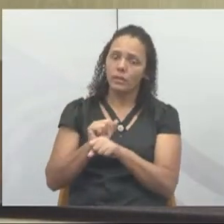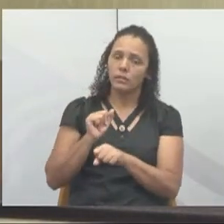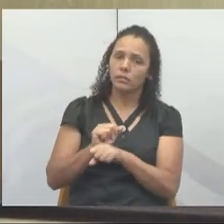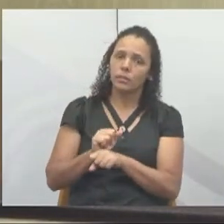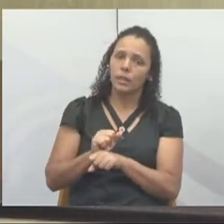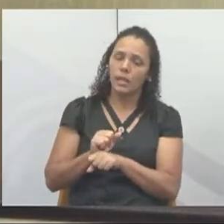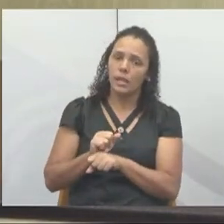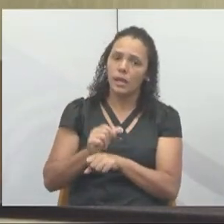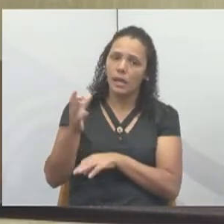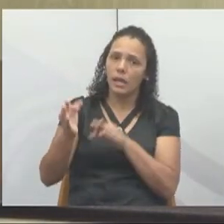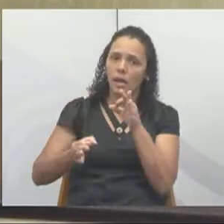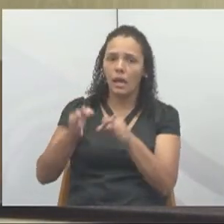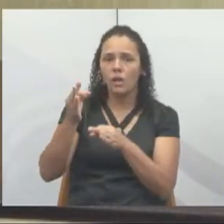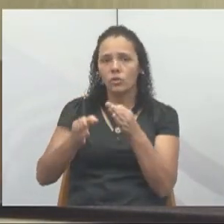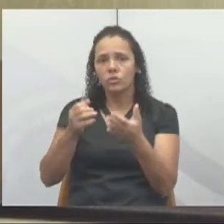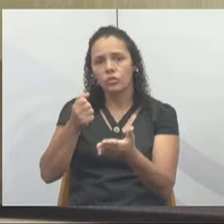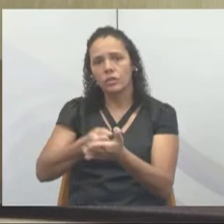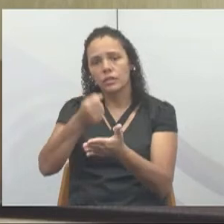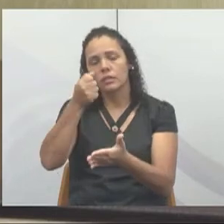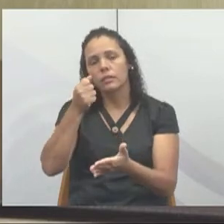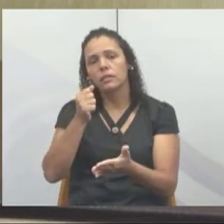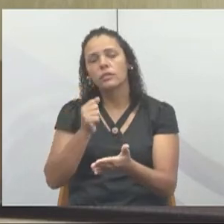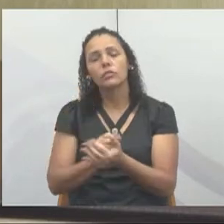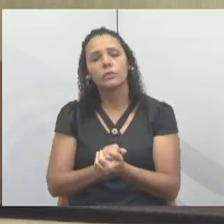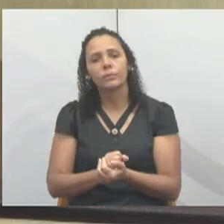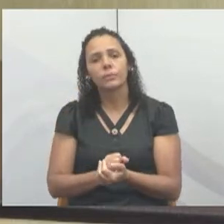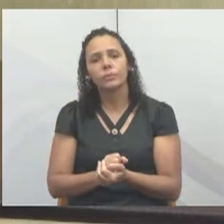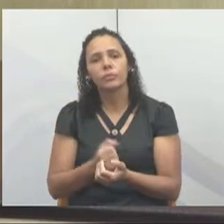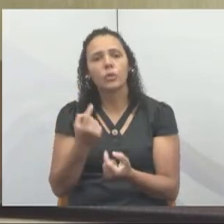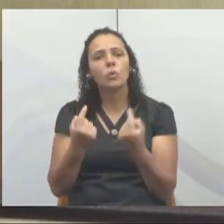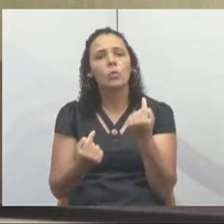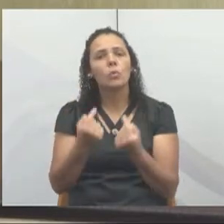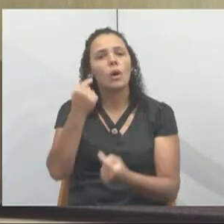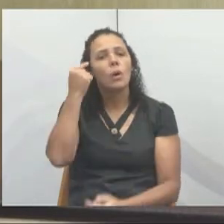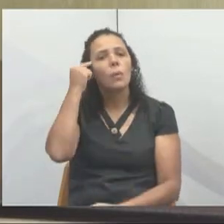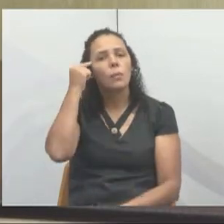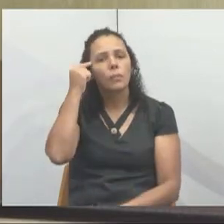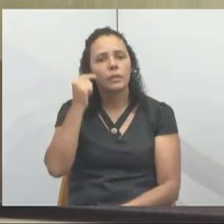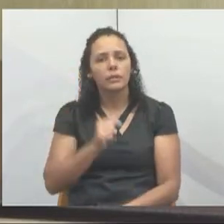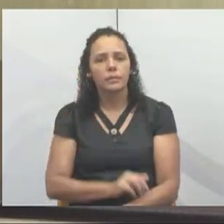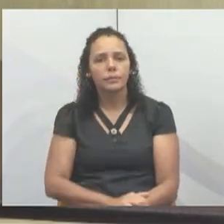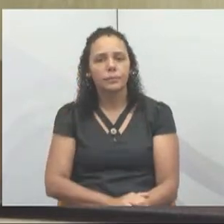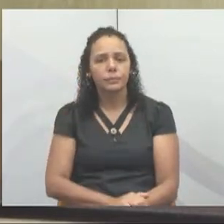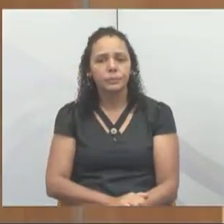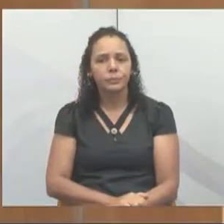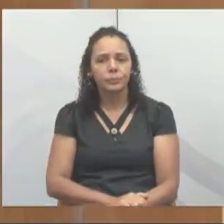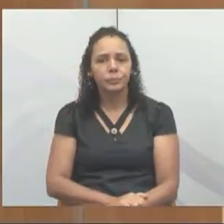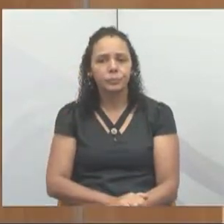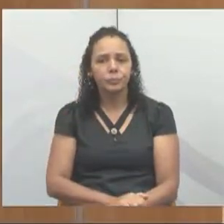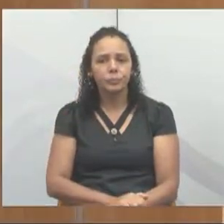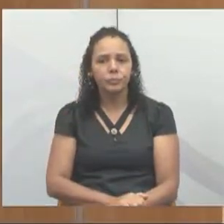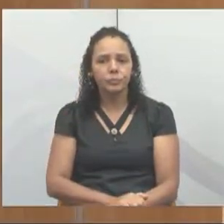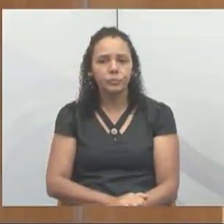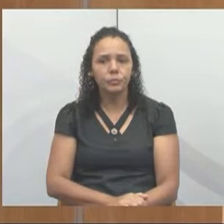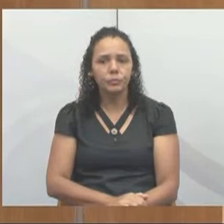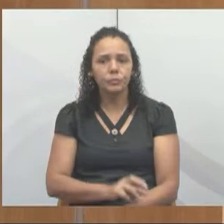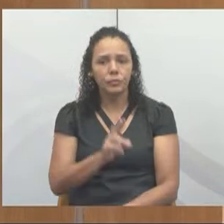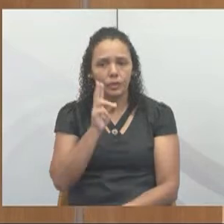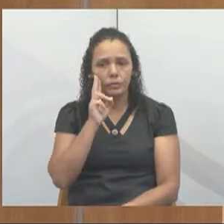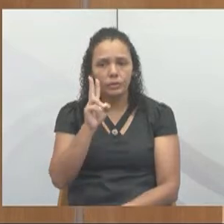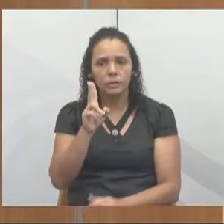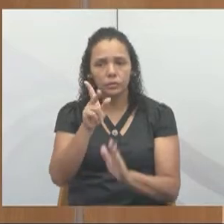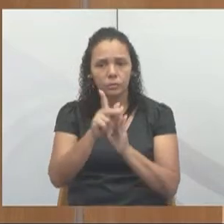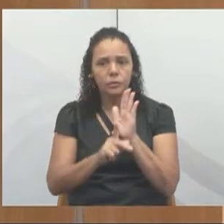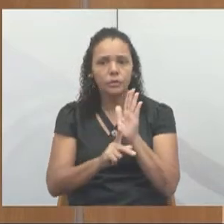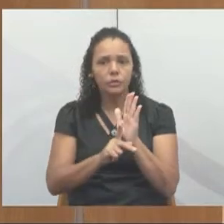decisão da mudança do plano diretor? Qual que é o pensamento da prefeitura? Pastor, você acompanhou o projeto, né? Você